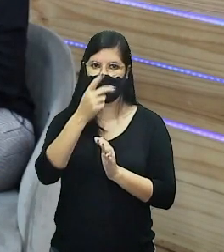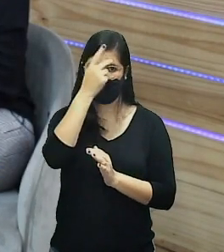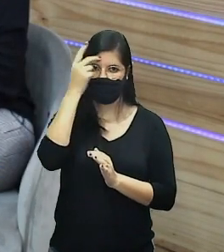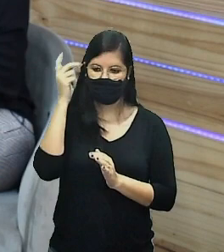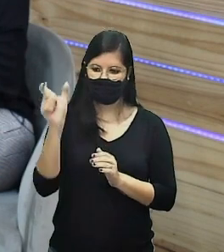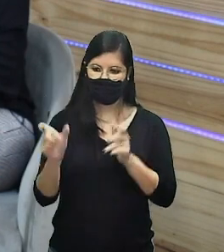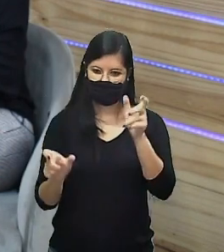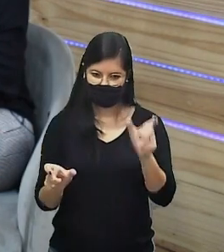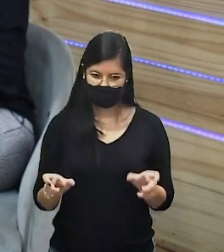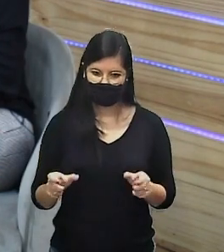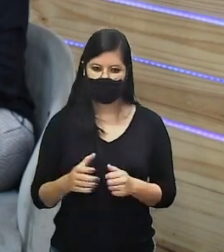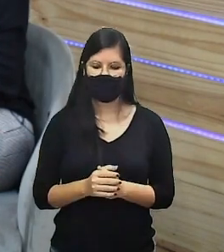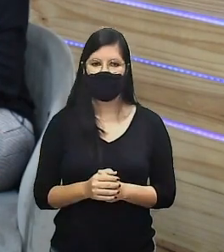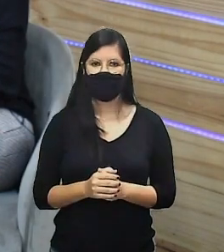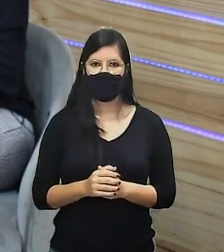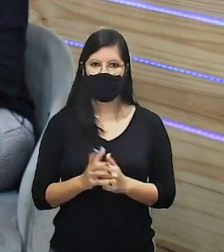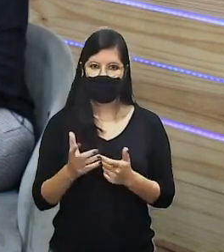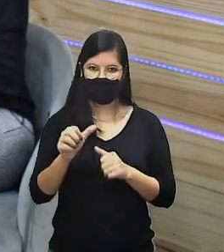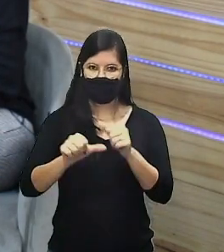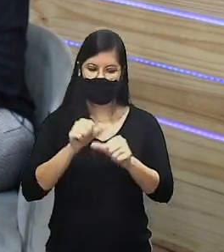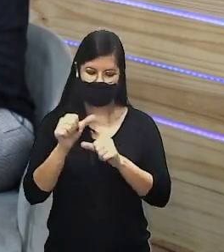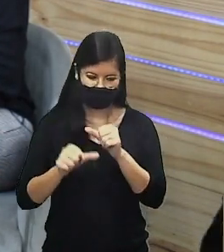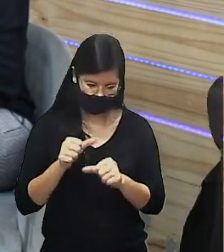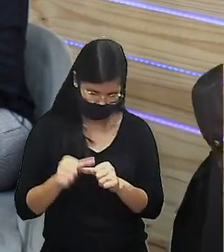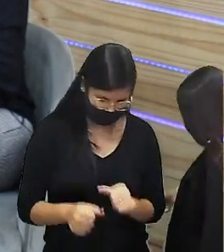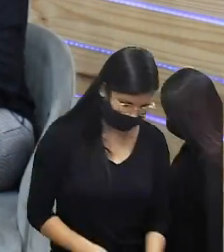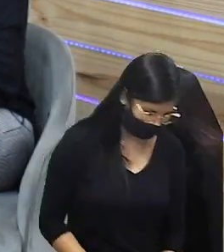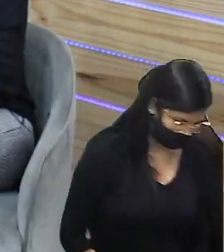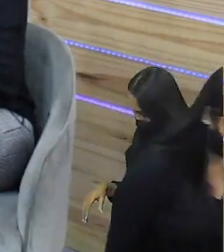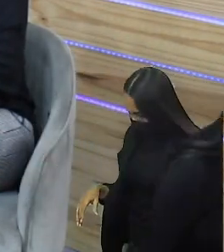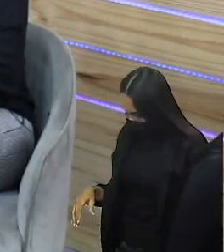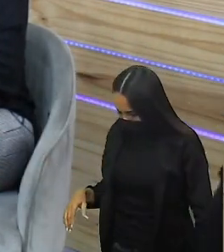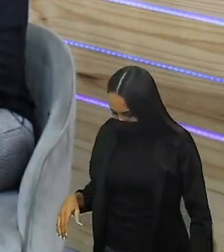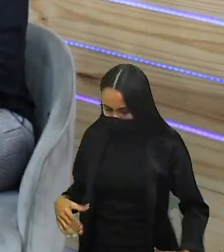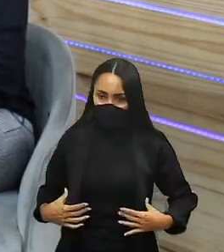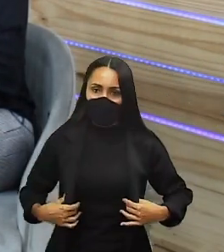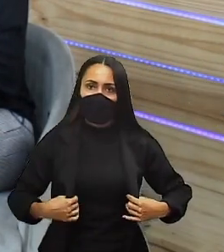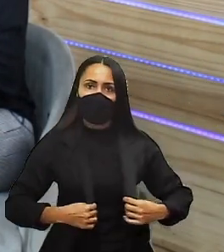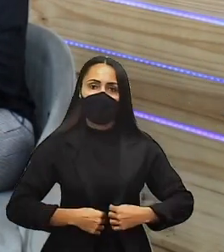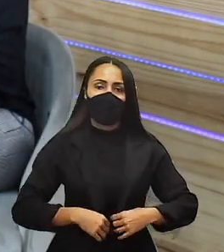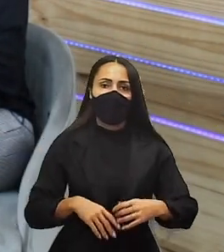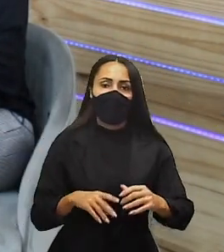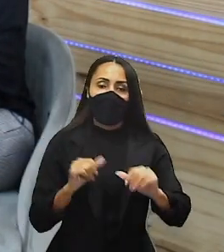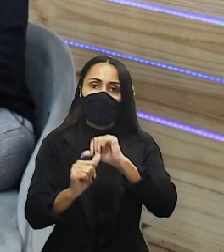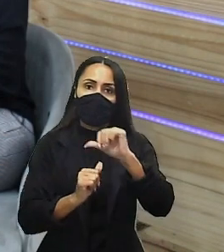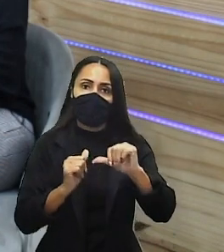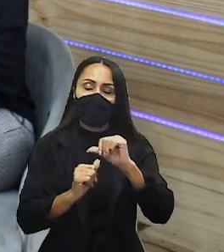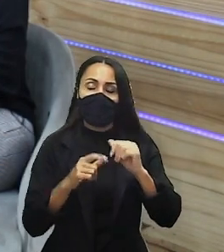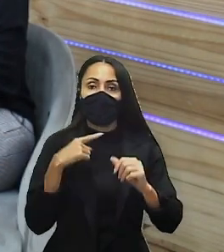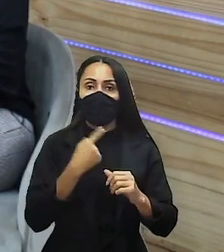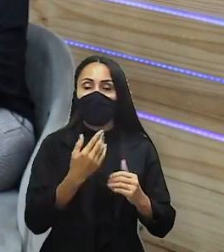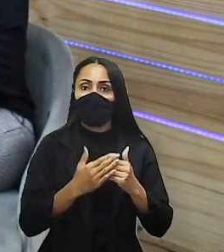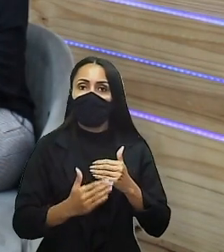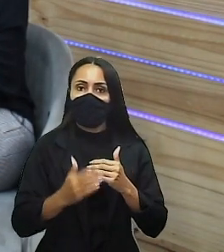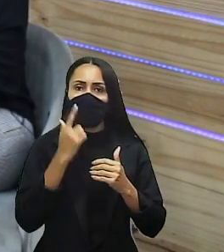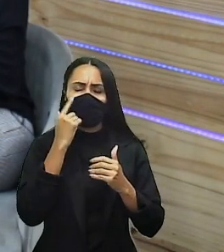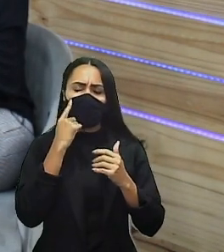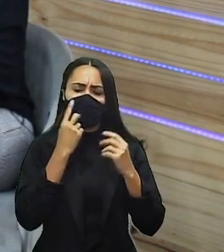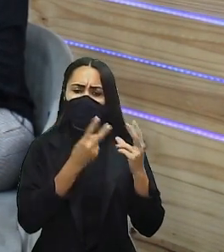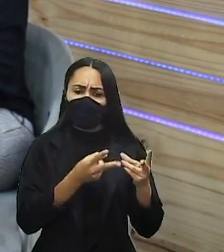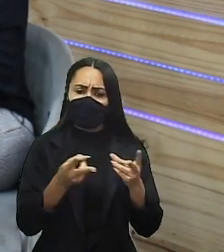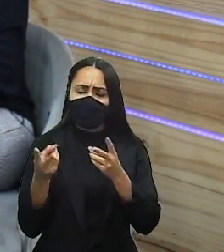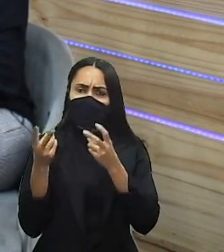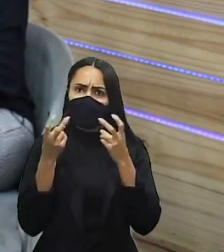pessoas. Então, é essa mudança que a gente começa essa mudança que a gente começa a ver,